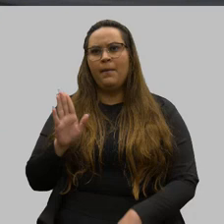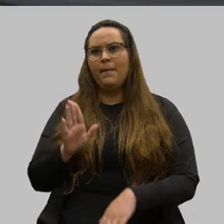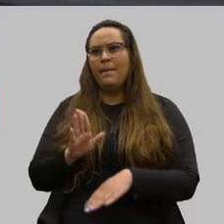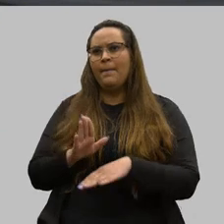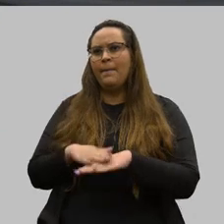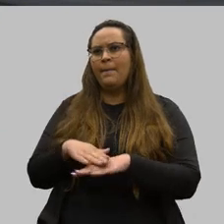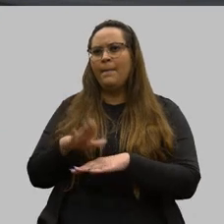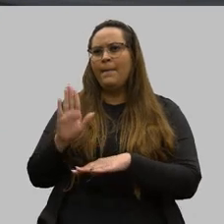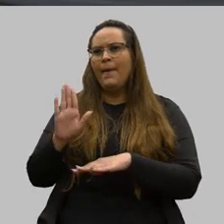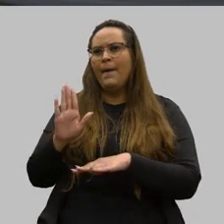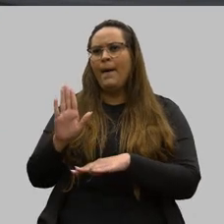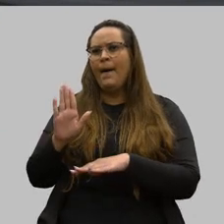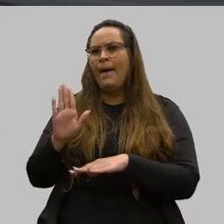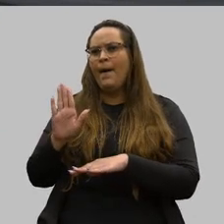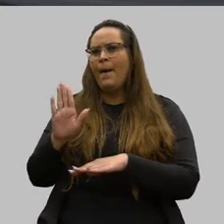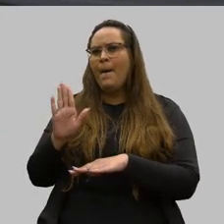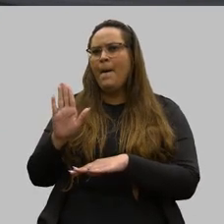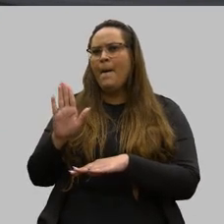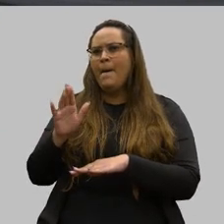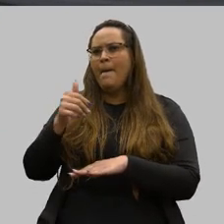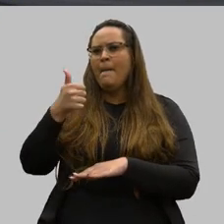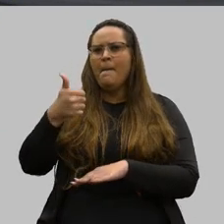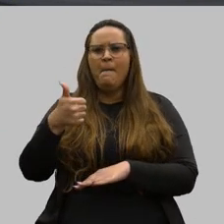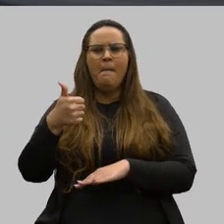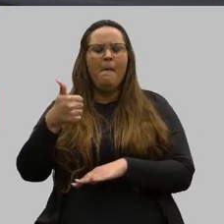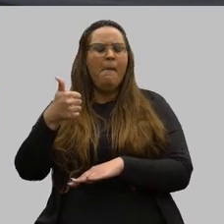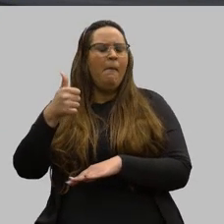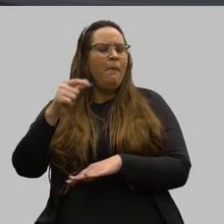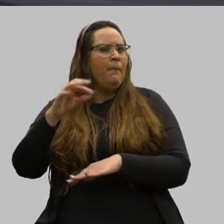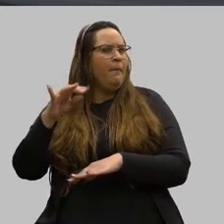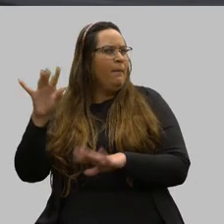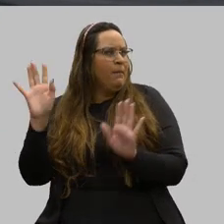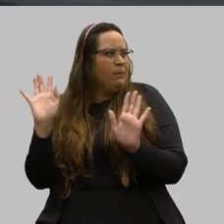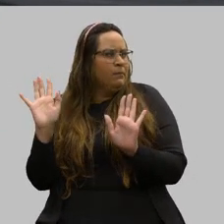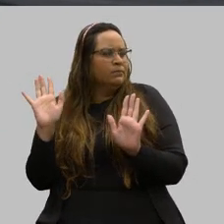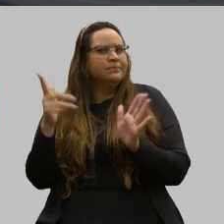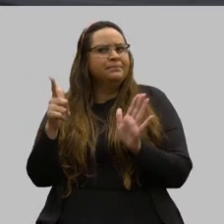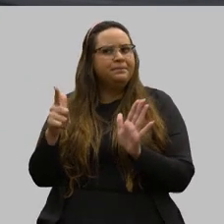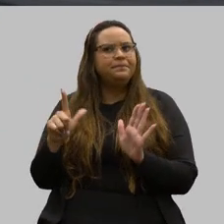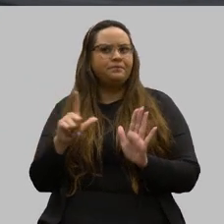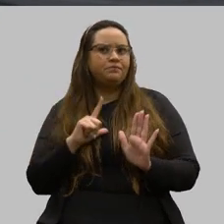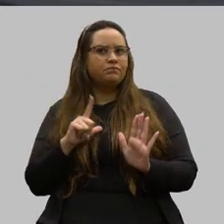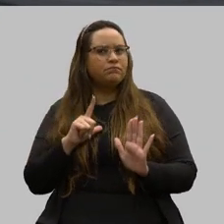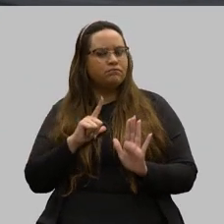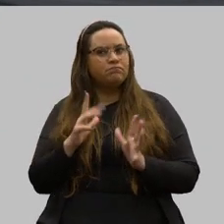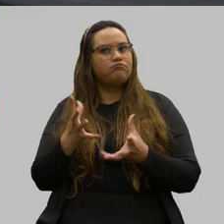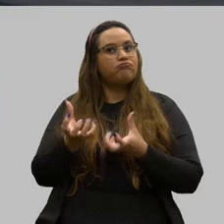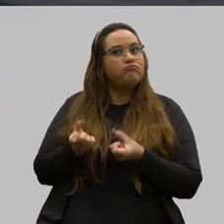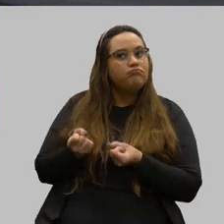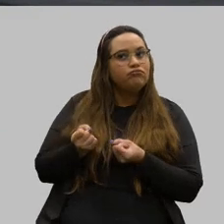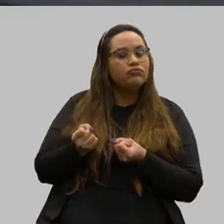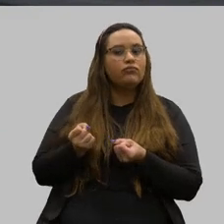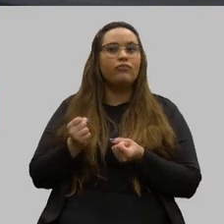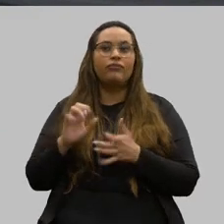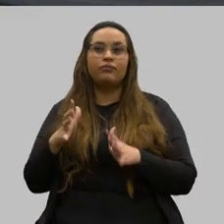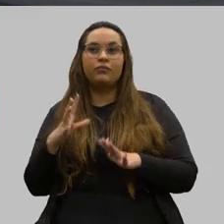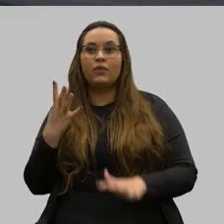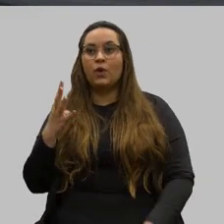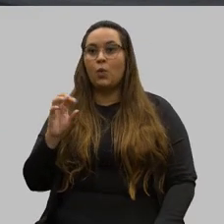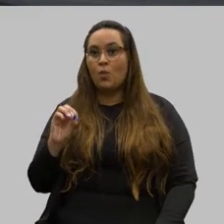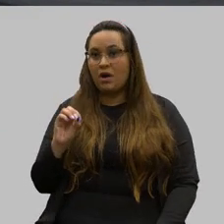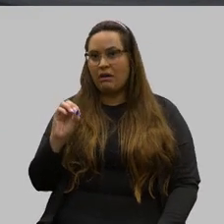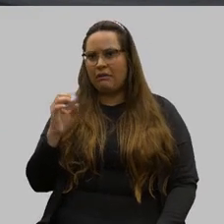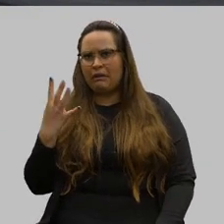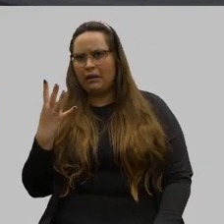trouxe aqui mas são mais de c e poucas que já tem ou o avcb cerca de 40